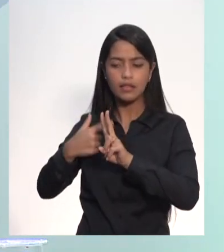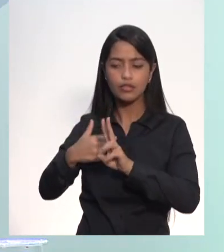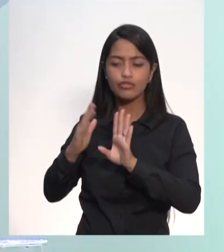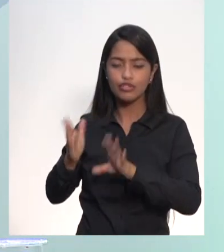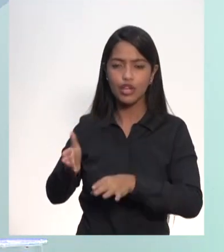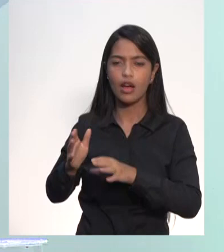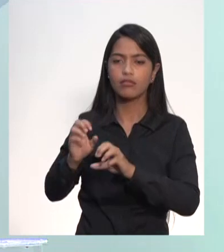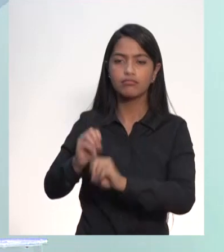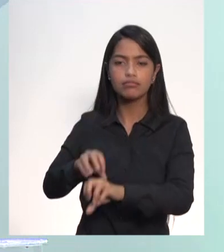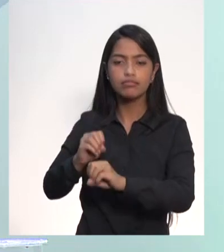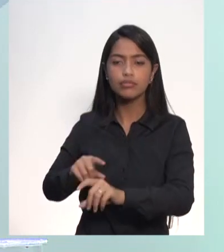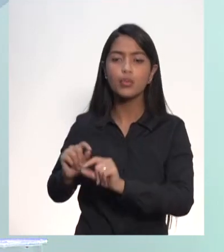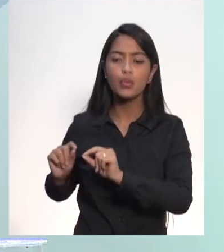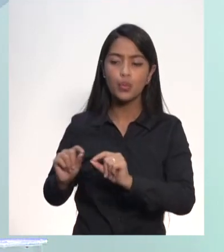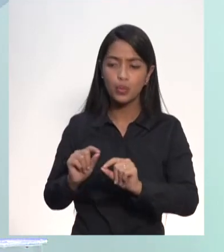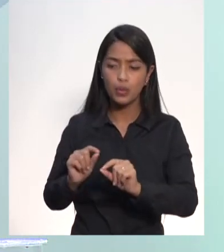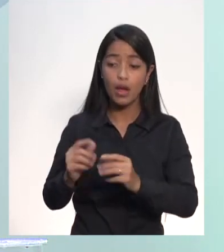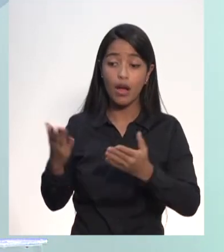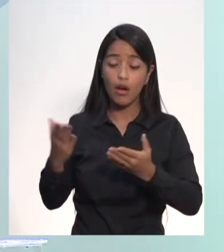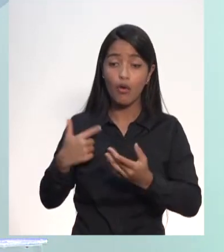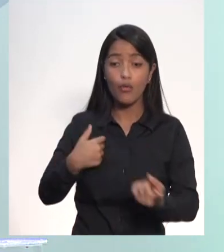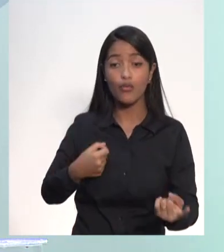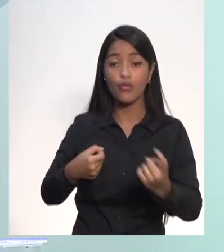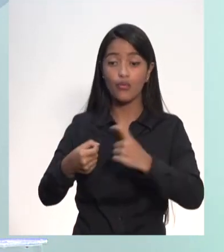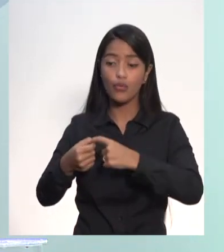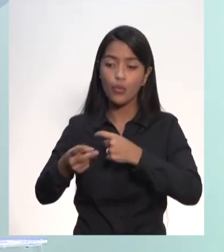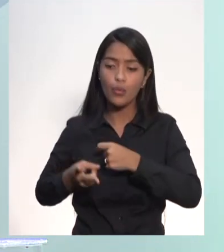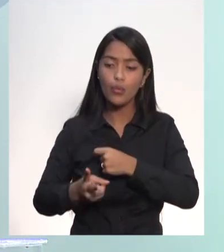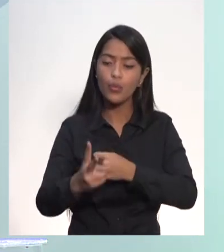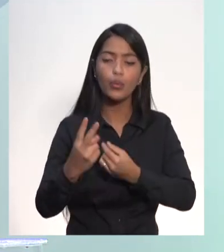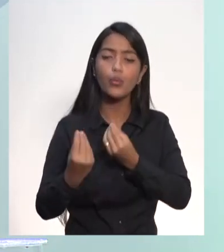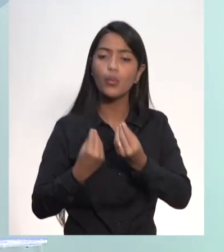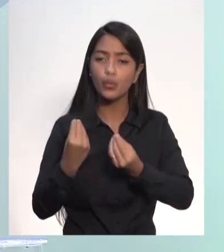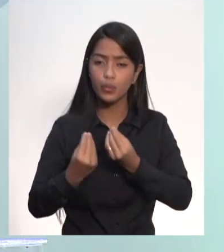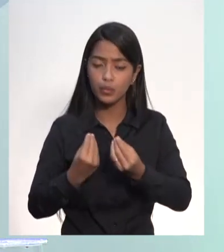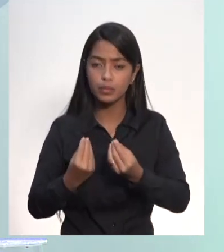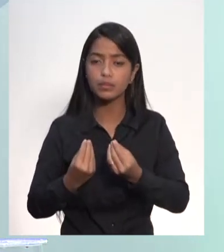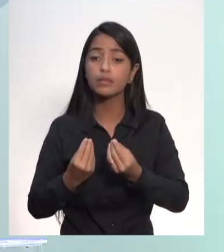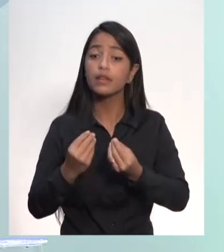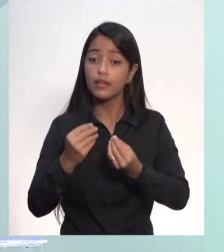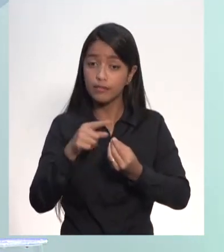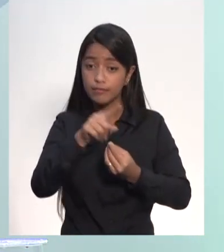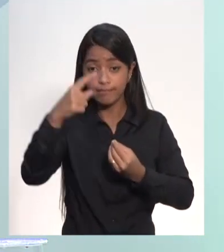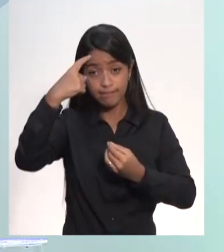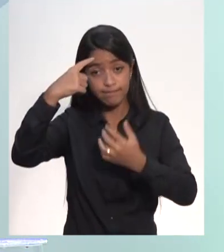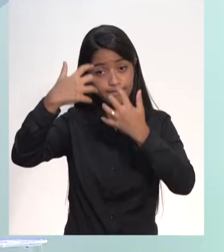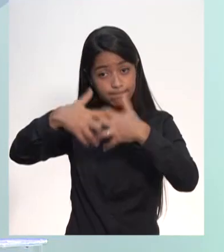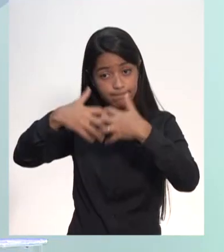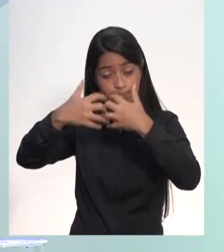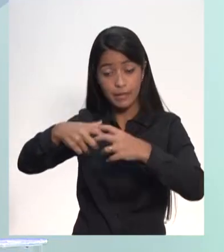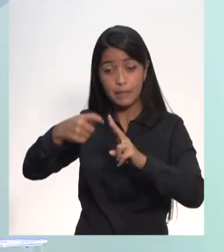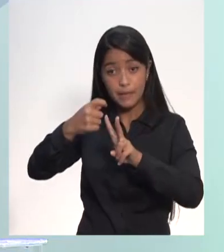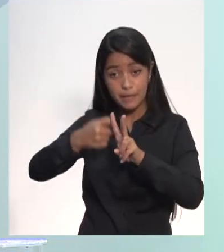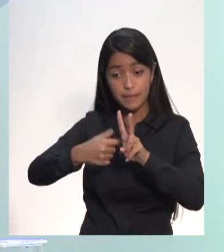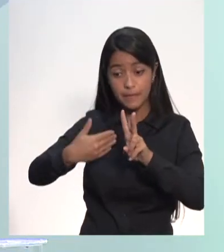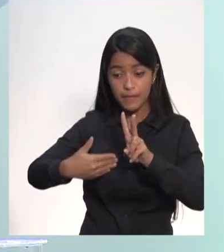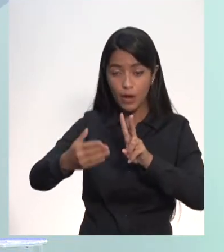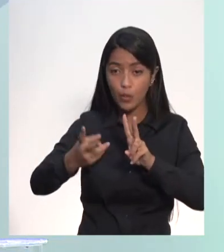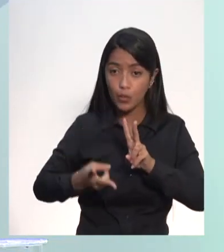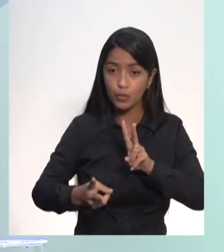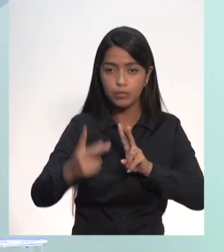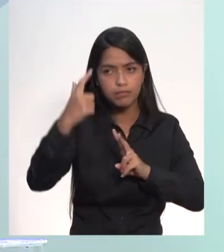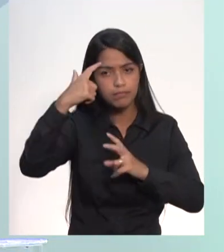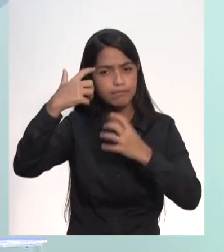de agora, mas é uma questão também que vai pautar todo o bimestre nesse trabalho dessa educação mais